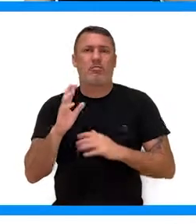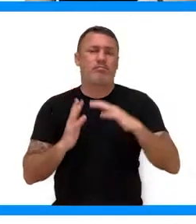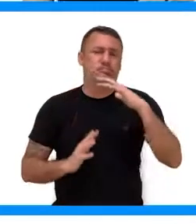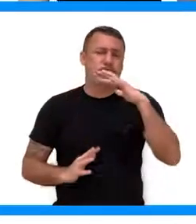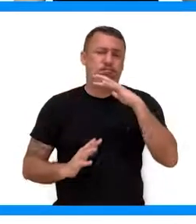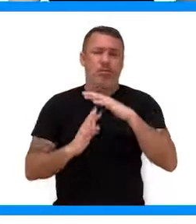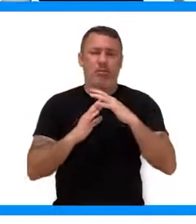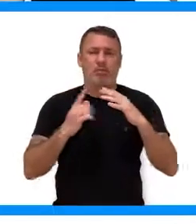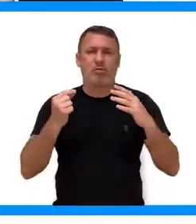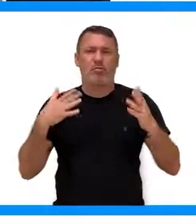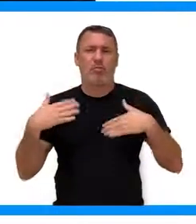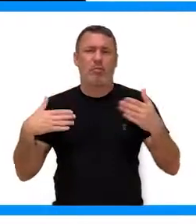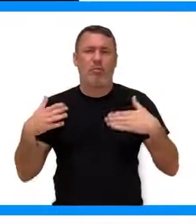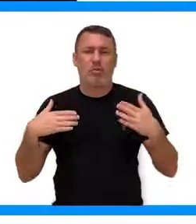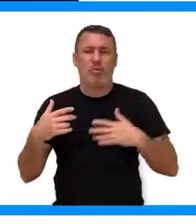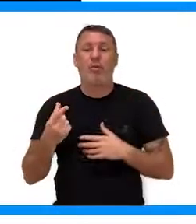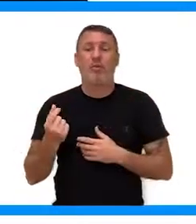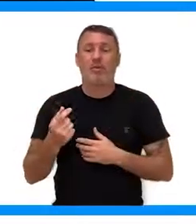agrícola brasileiro,